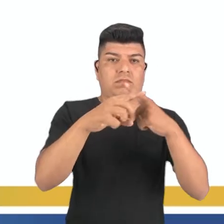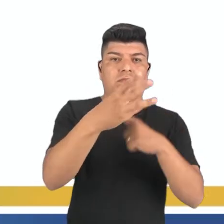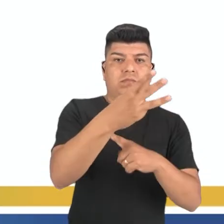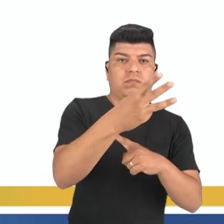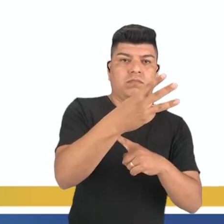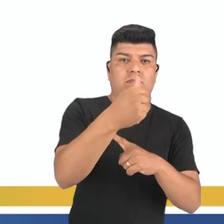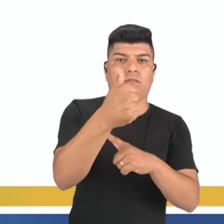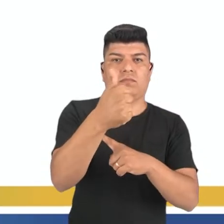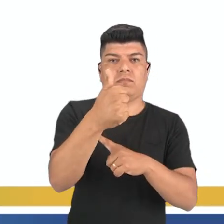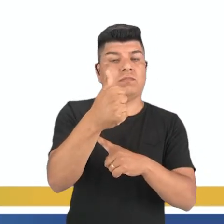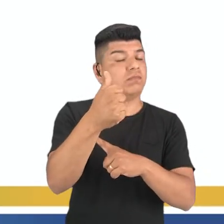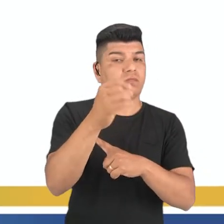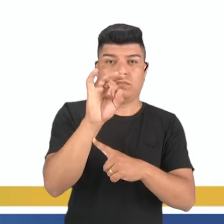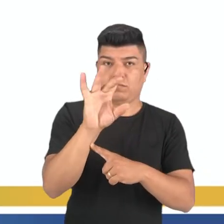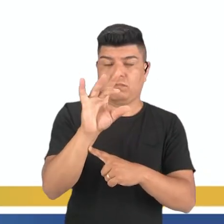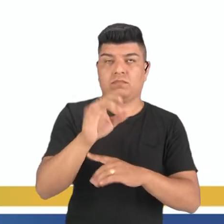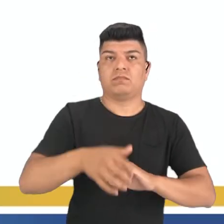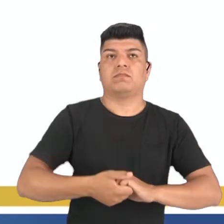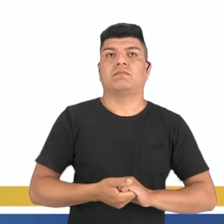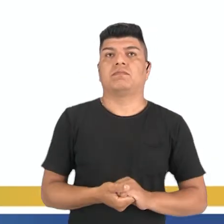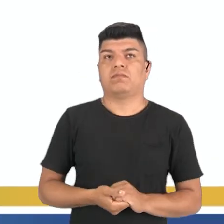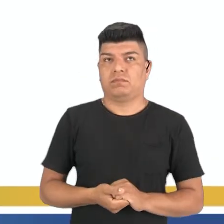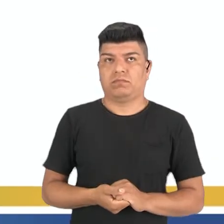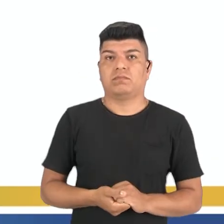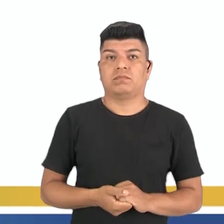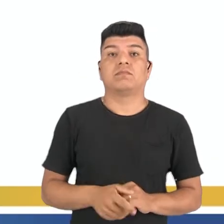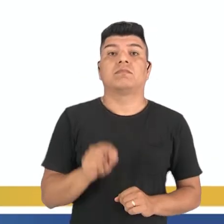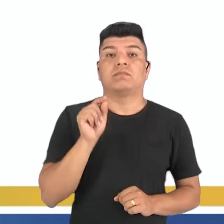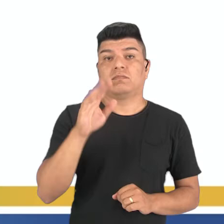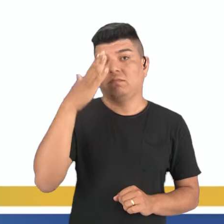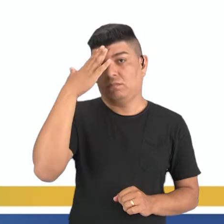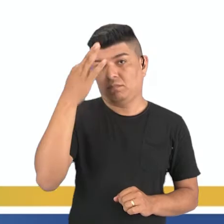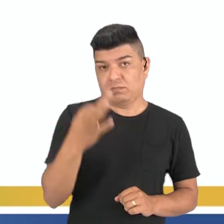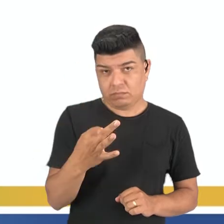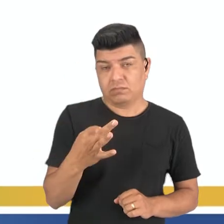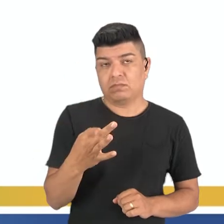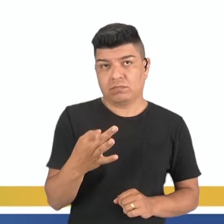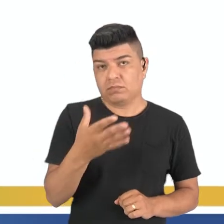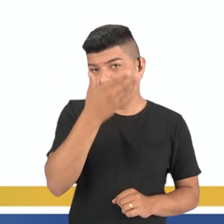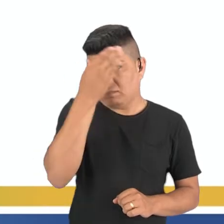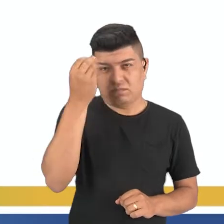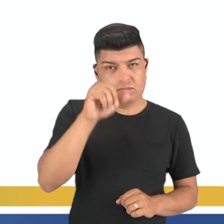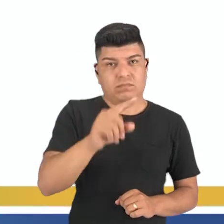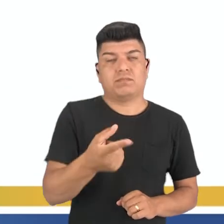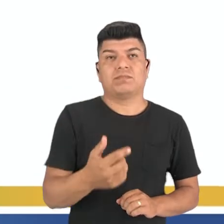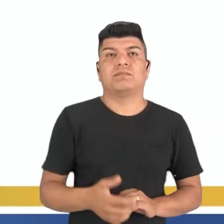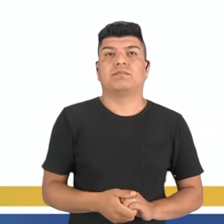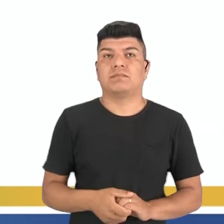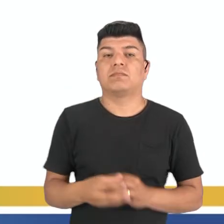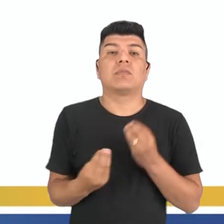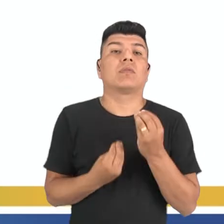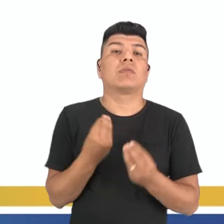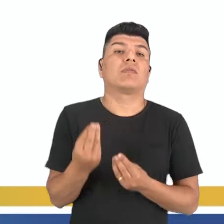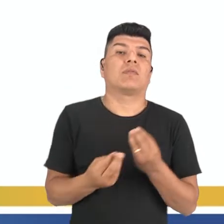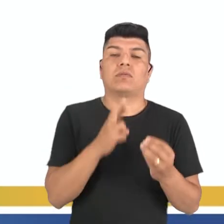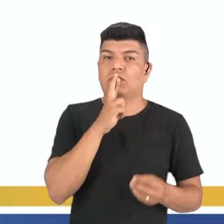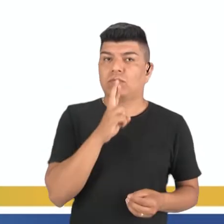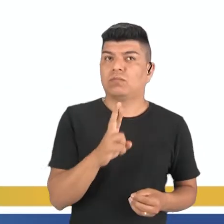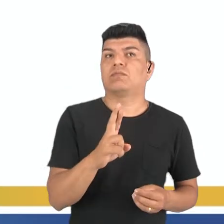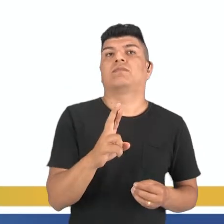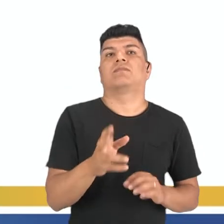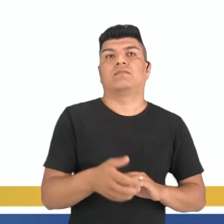vezes 31, certo? Essa conta você já sabe fazer. Esquece a vírgula. Então, como é que nós vamos resolver